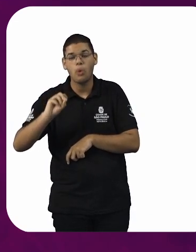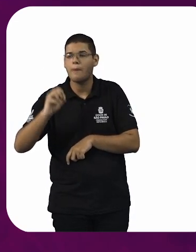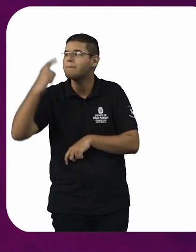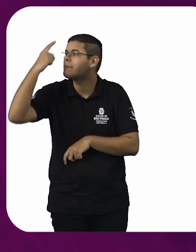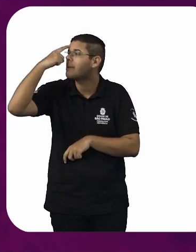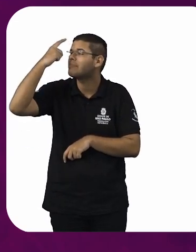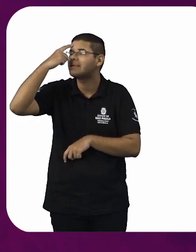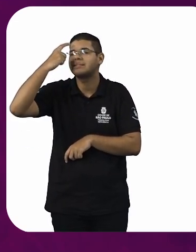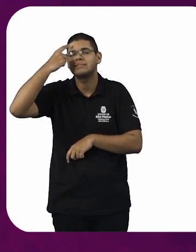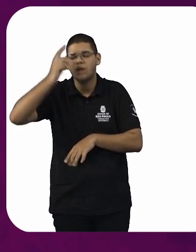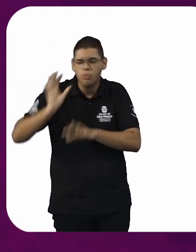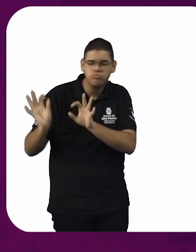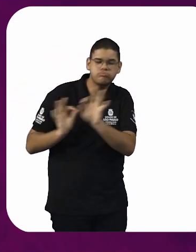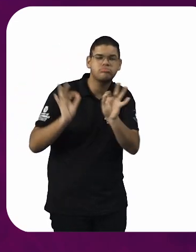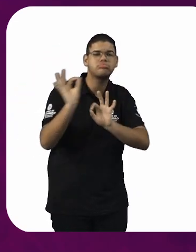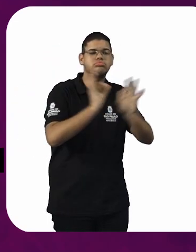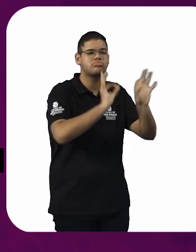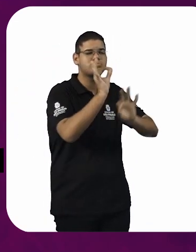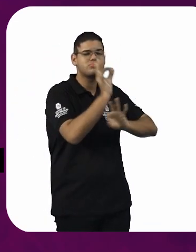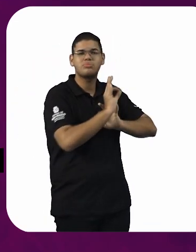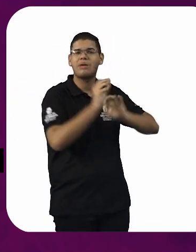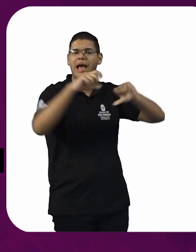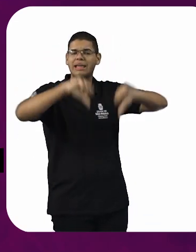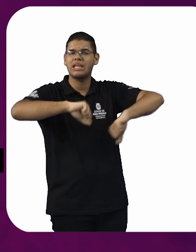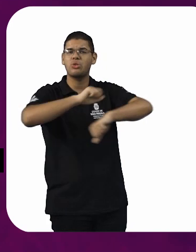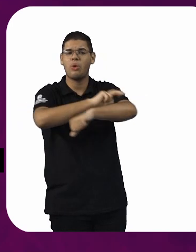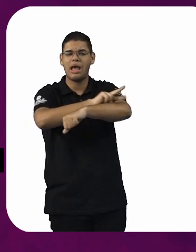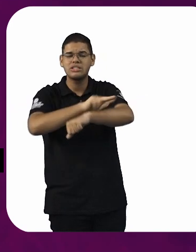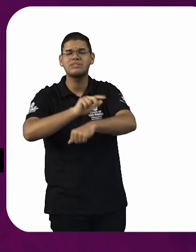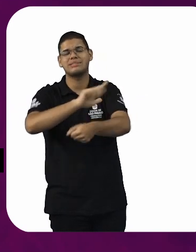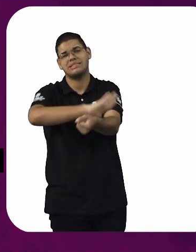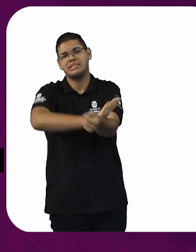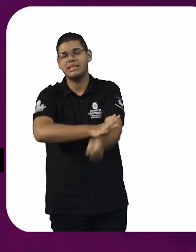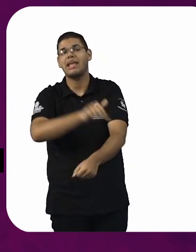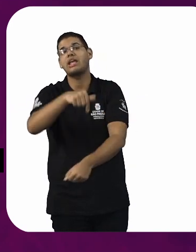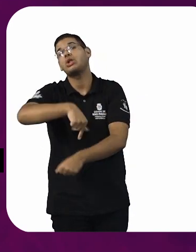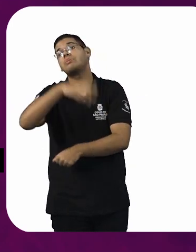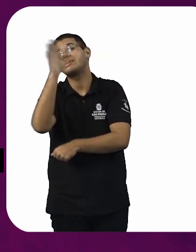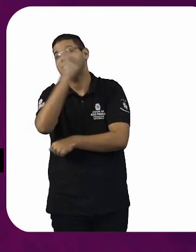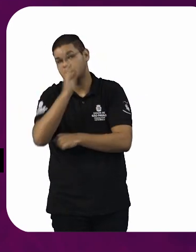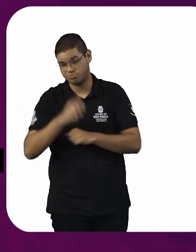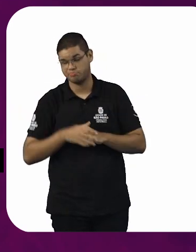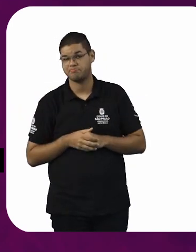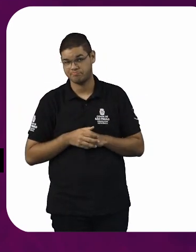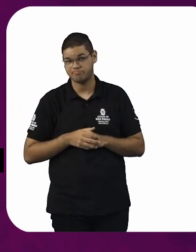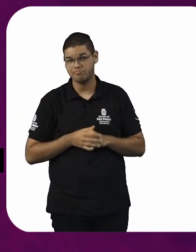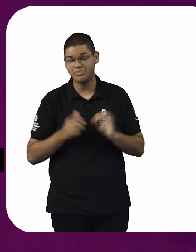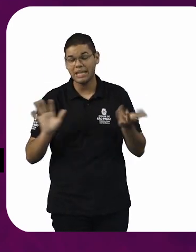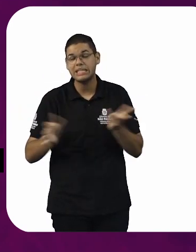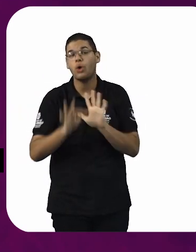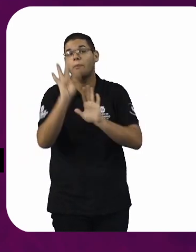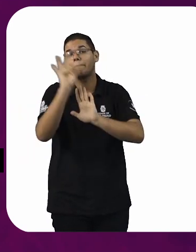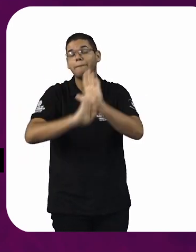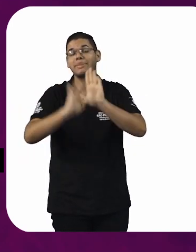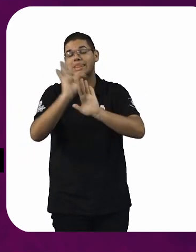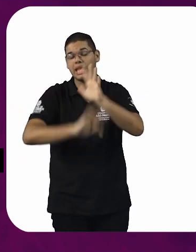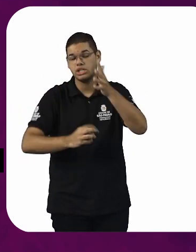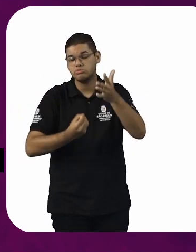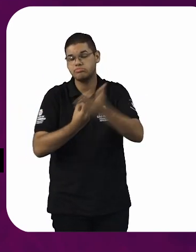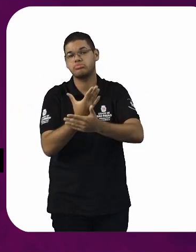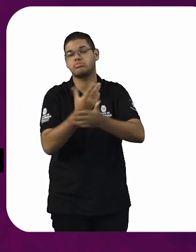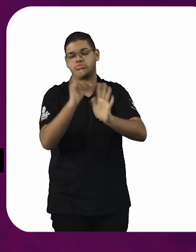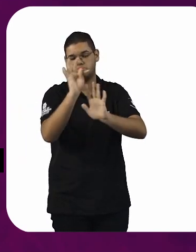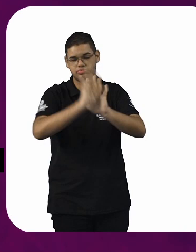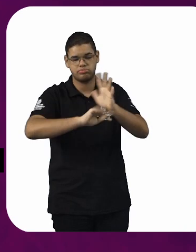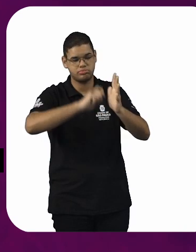legislação antirracista que nós temos no país. E aí chegou-se ao texto dessa lei, que o que ela amplia desse habeas